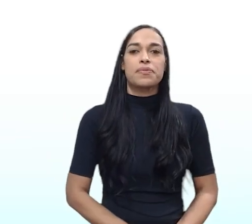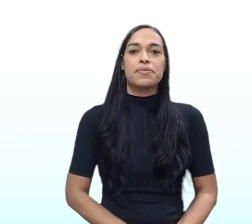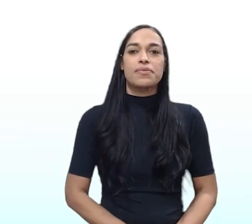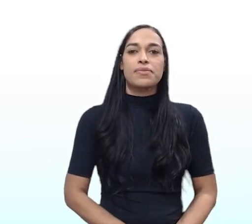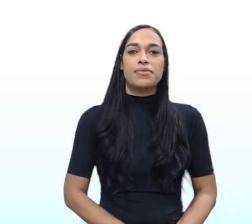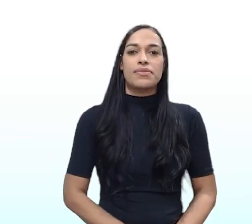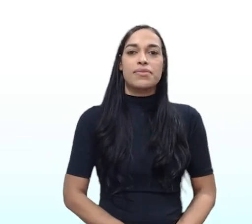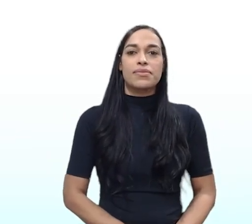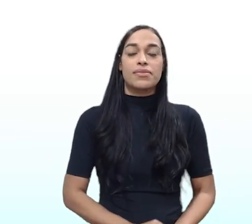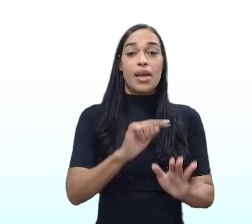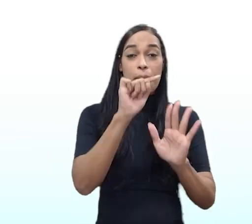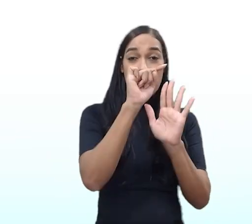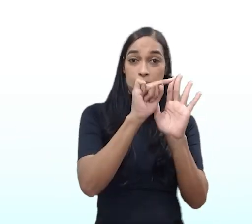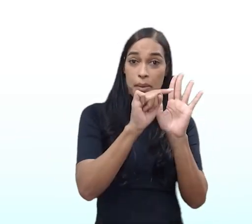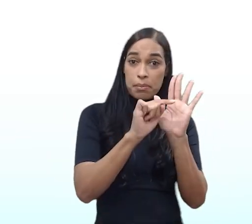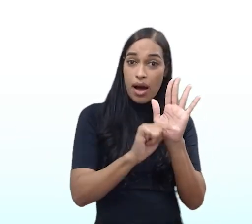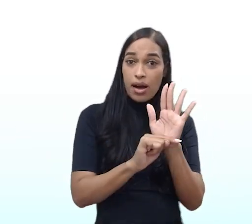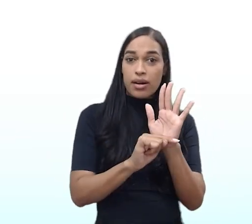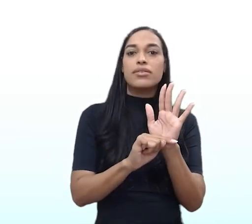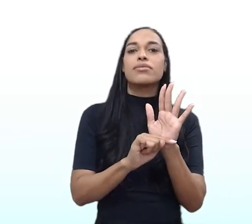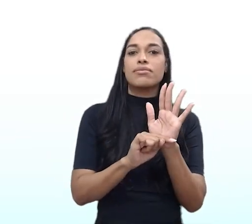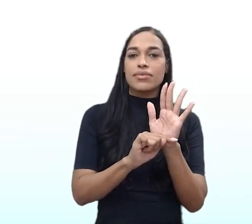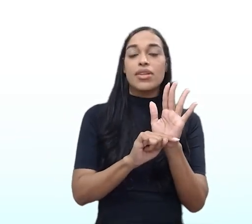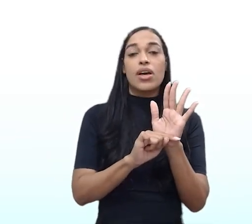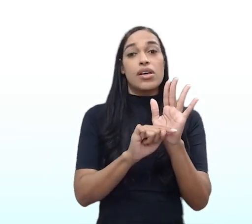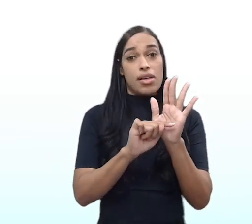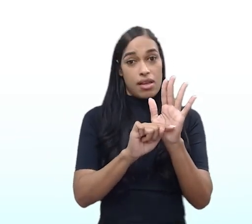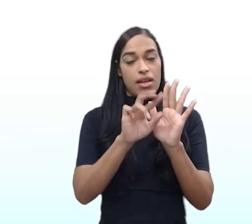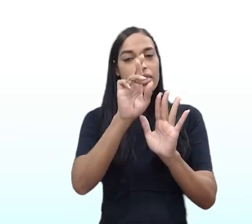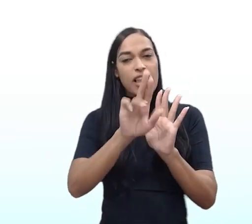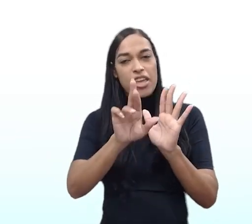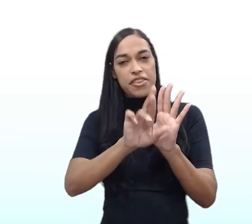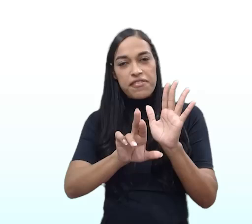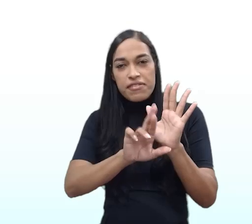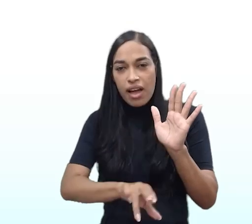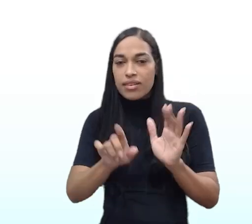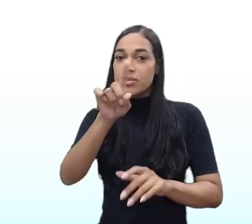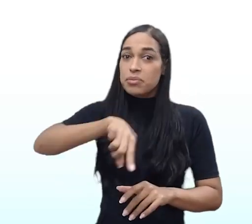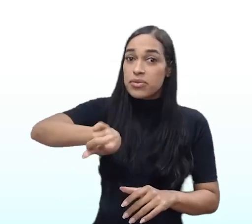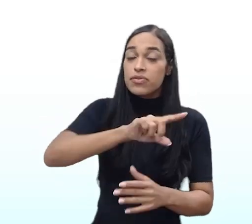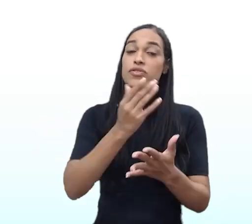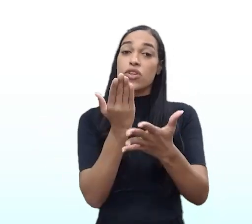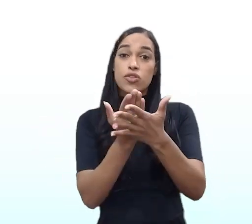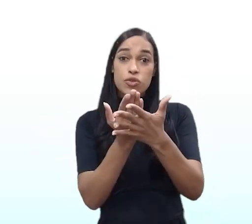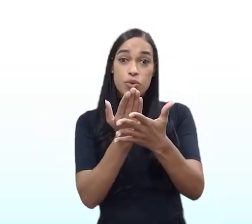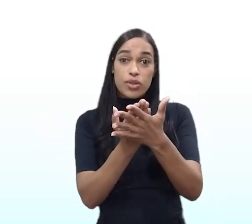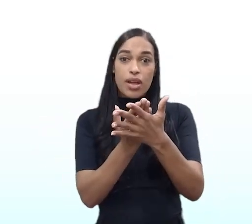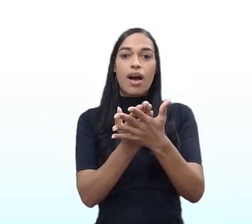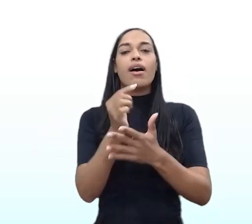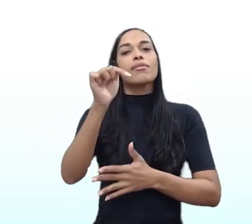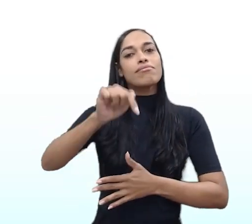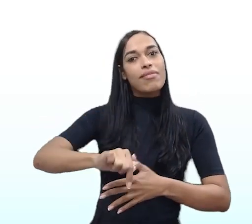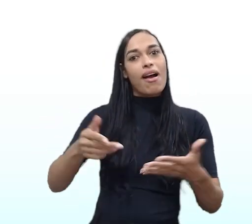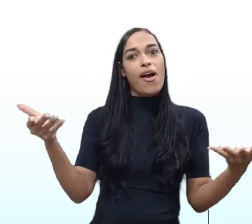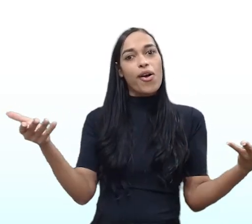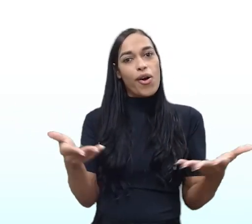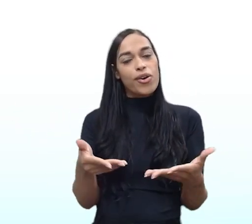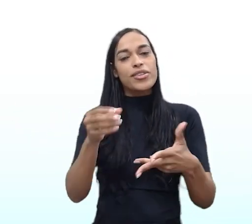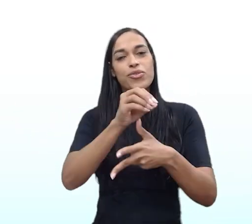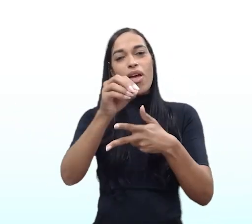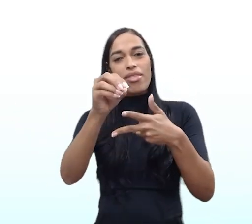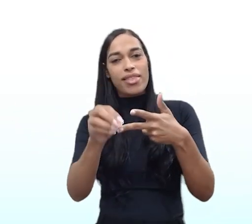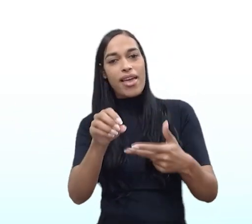as unidades derivadas, as que estão para você estudar no Prepara Enem e